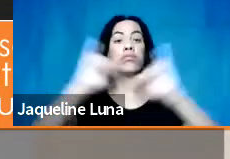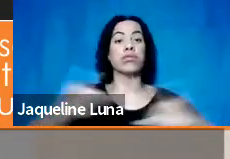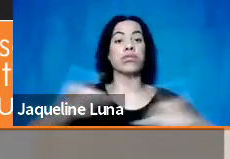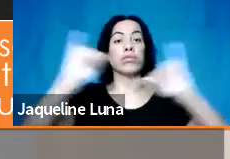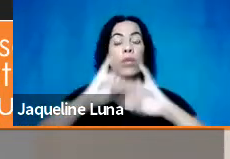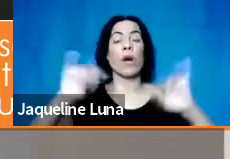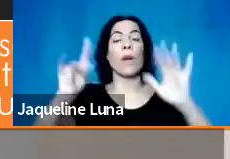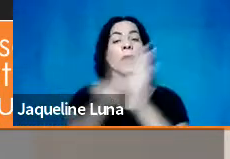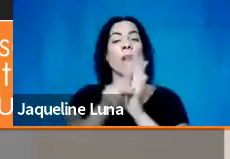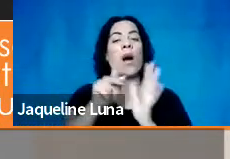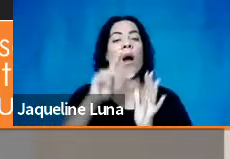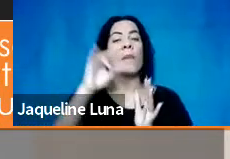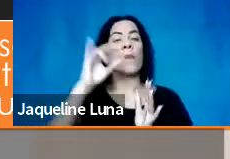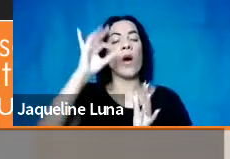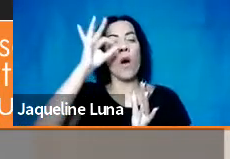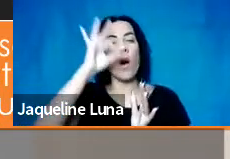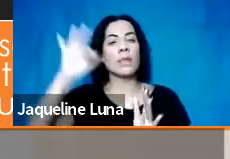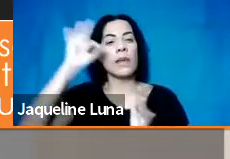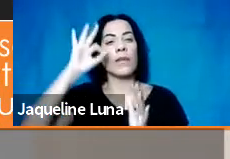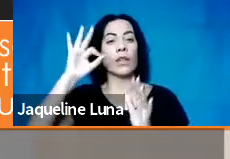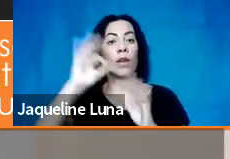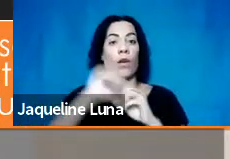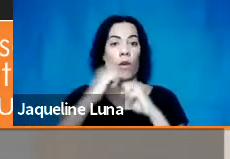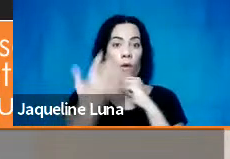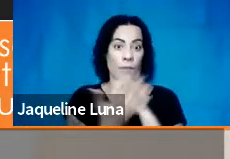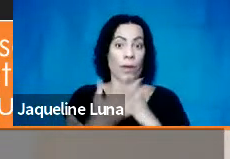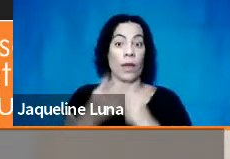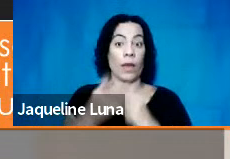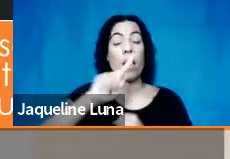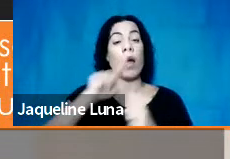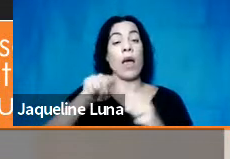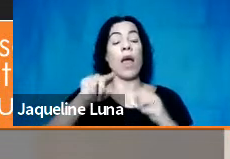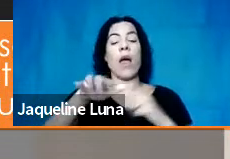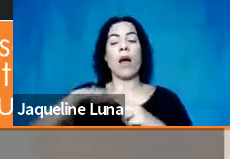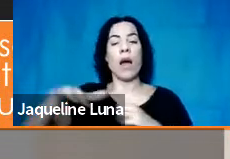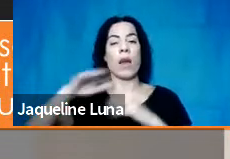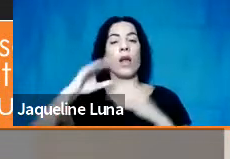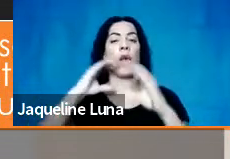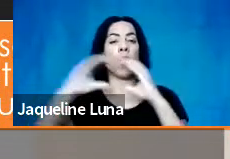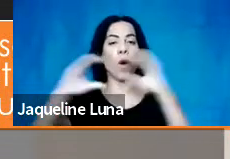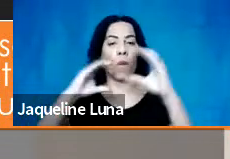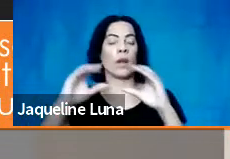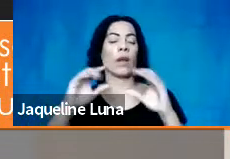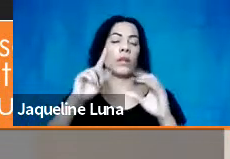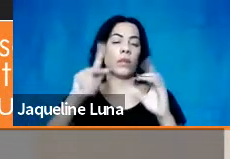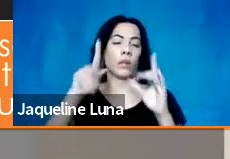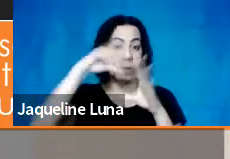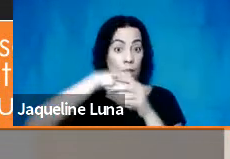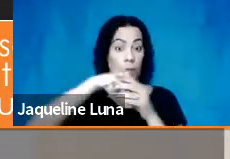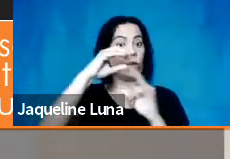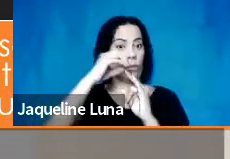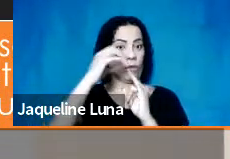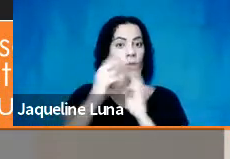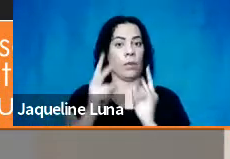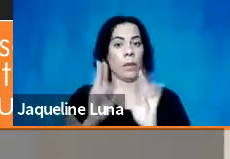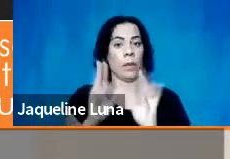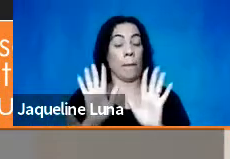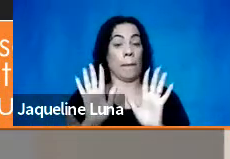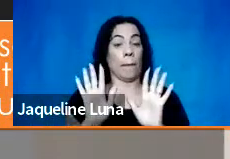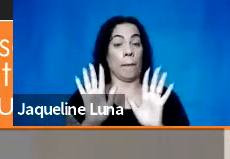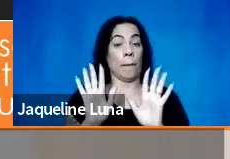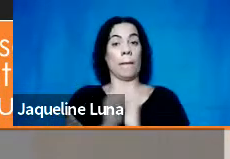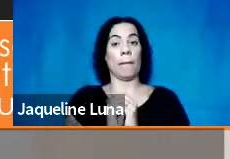Covid, né? E a gente está falando da área de informação e comunicação do Fiocruz. Peraí.